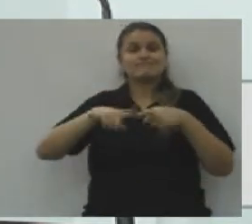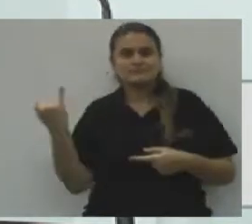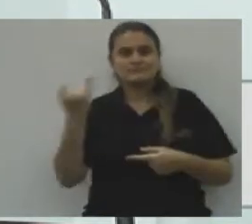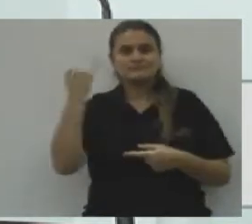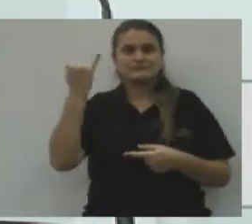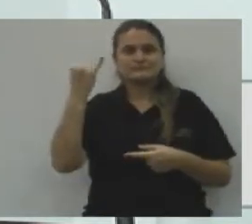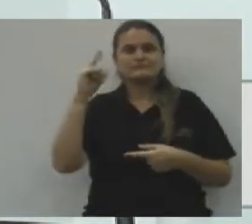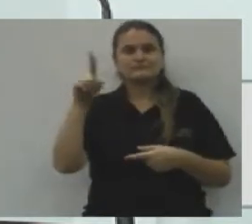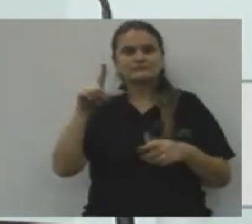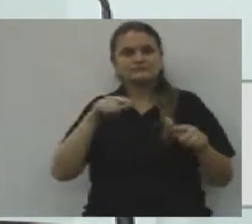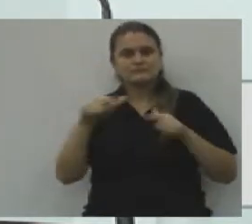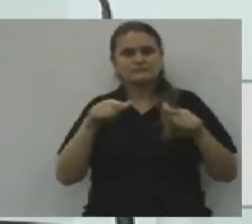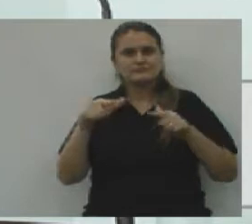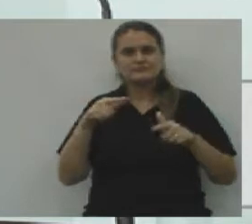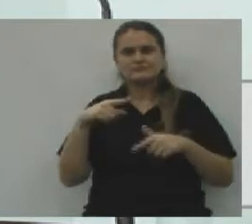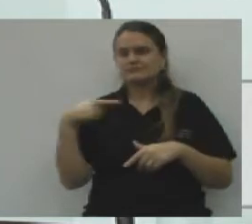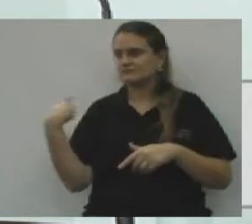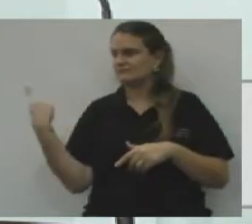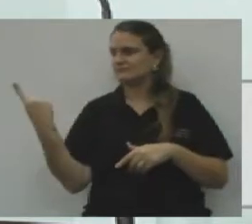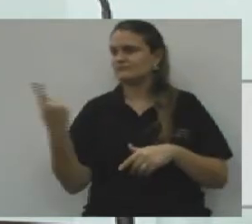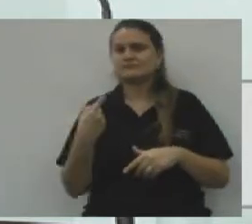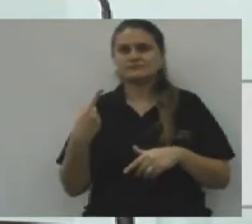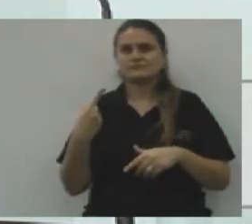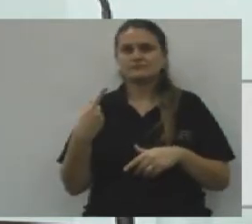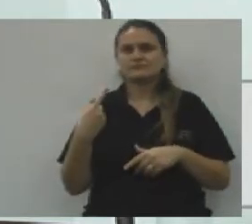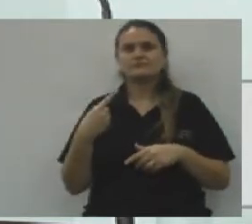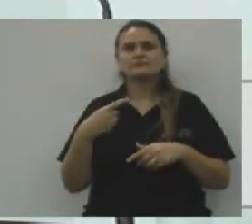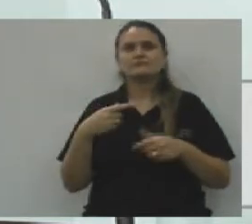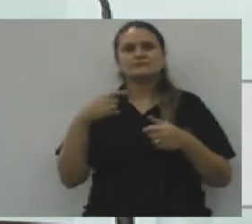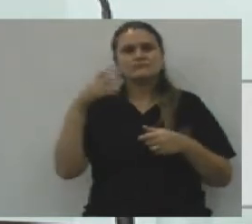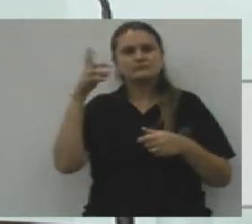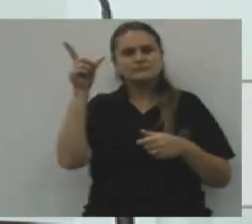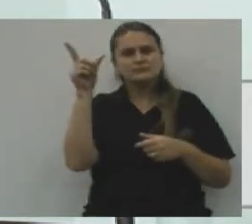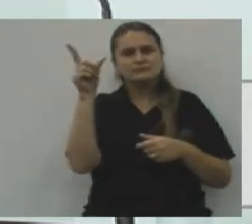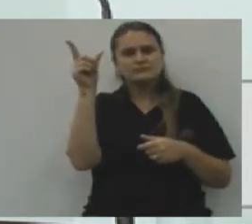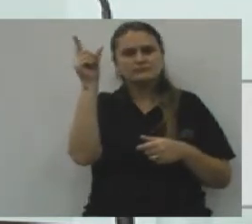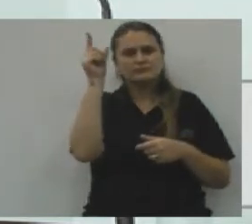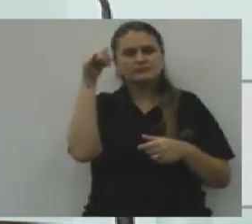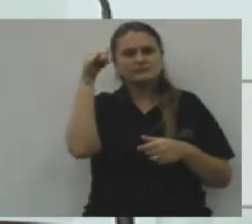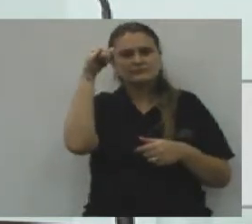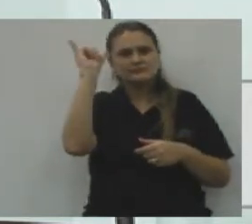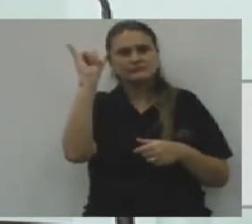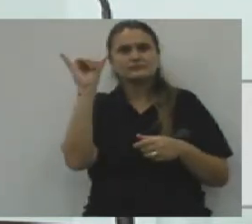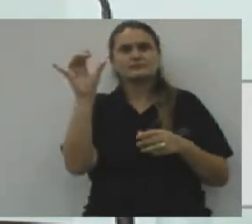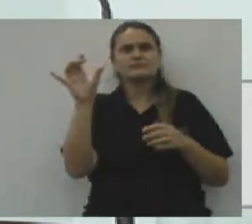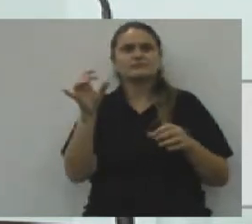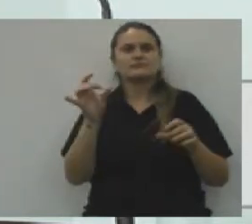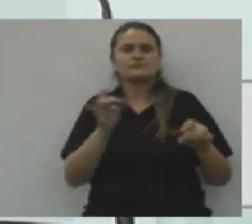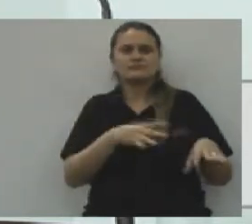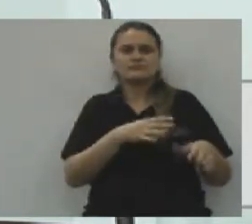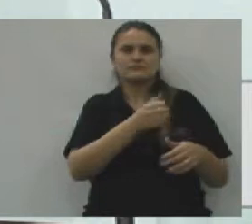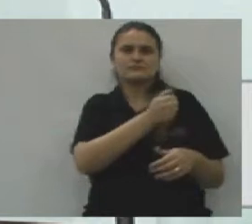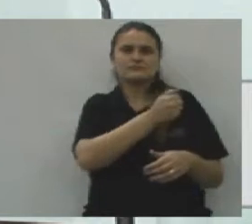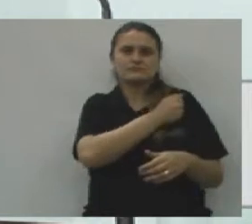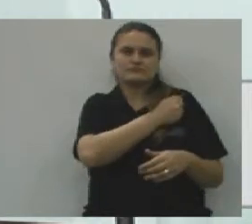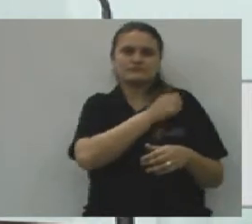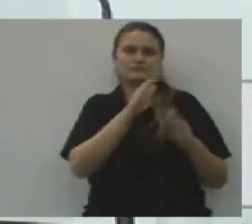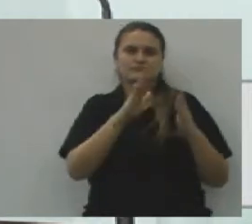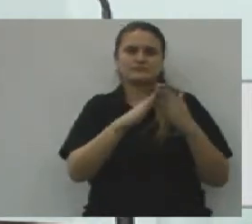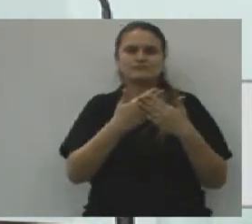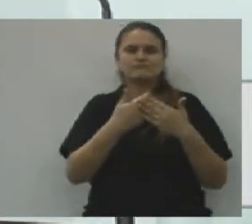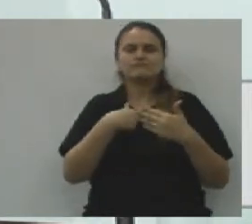isso é o trabalho de cada um de nós no combate à evasão escolar. Na certeza que eu vou deitar à noite